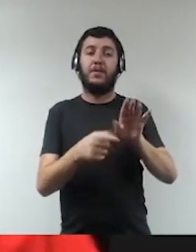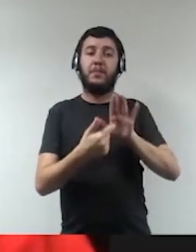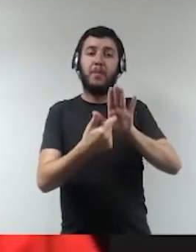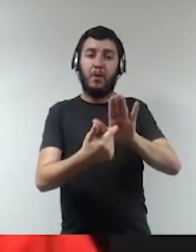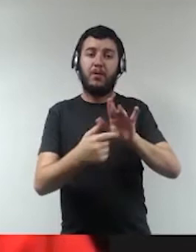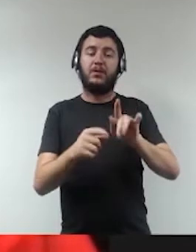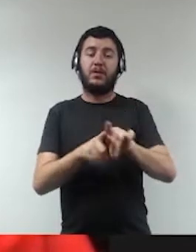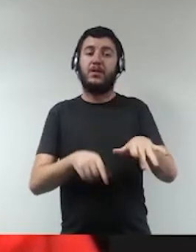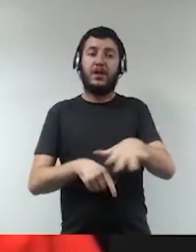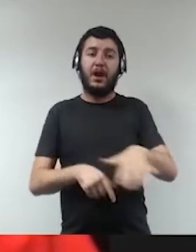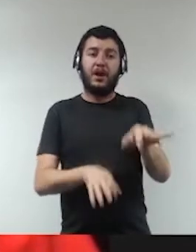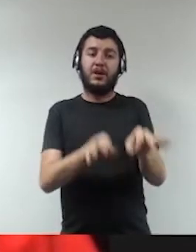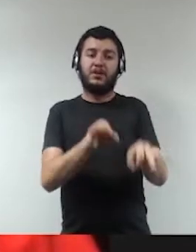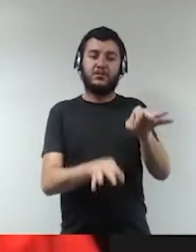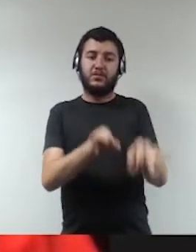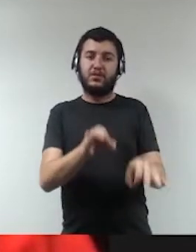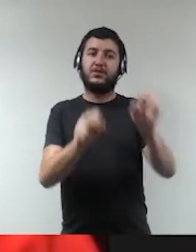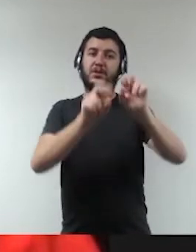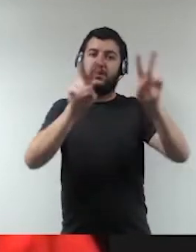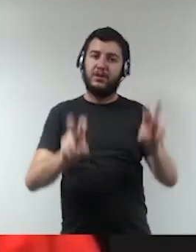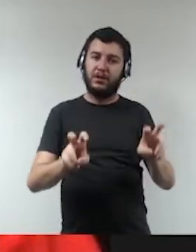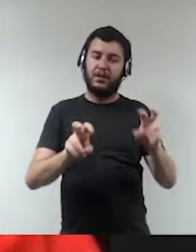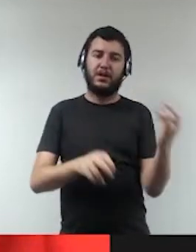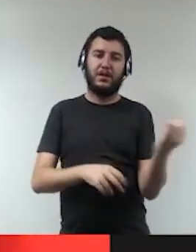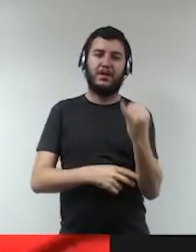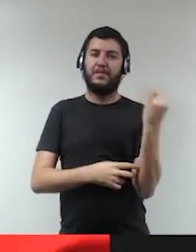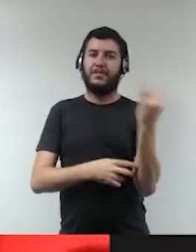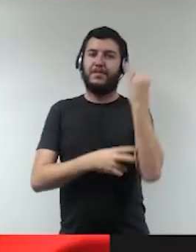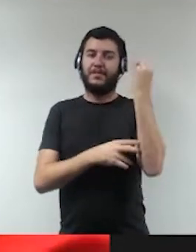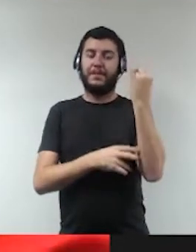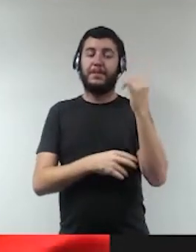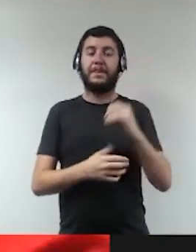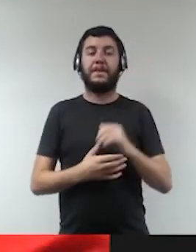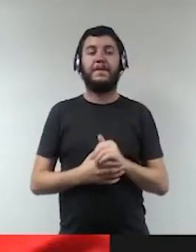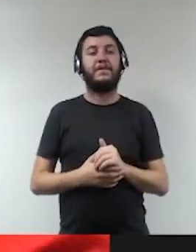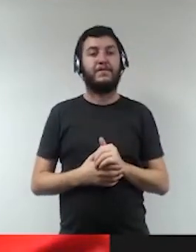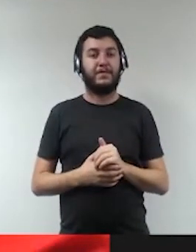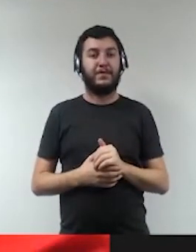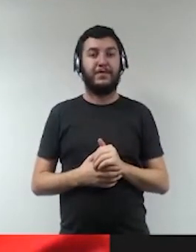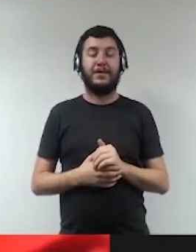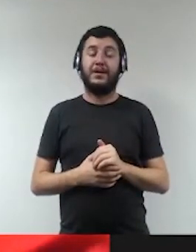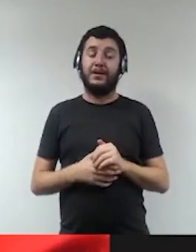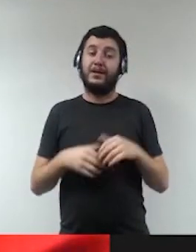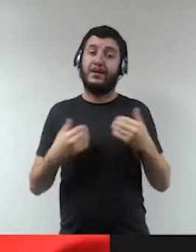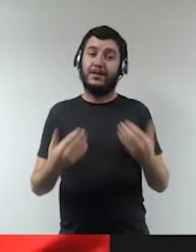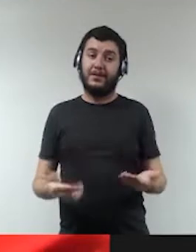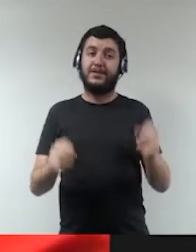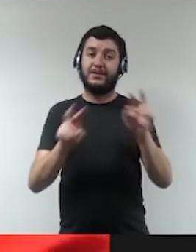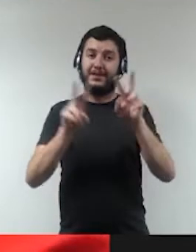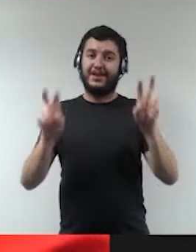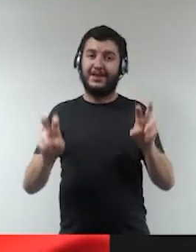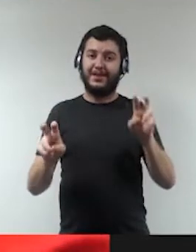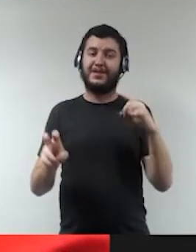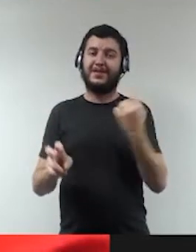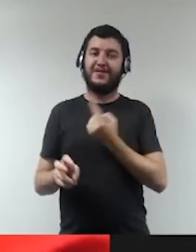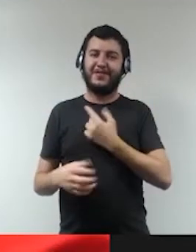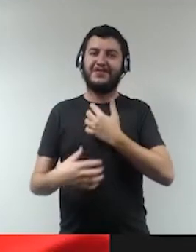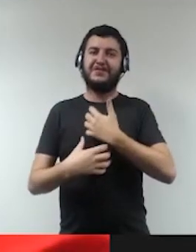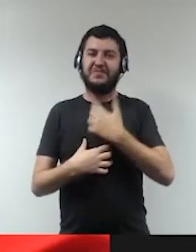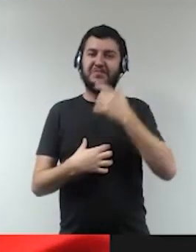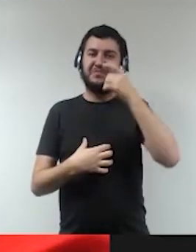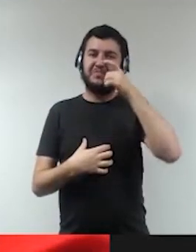muito importante para o nosso judiciário atual. Sobre esse tema, que é muito interessante, muito caro às leis